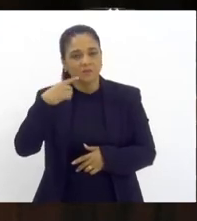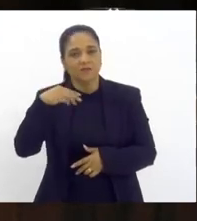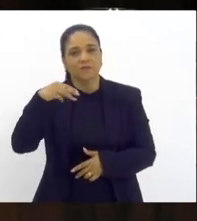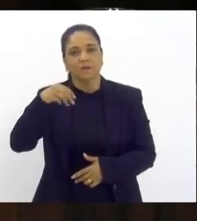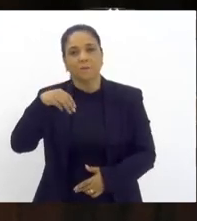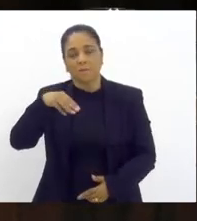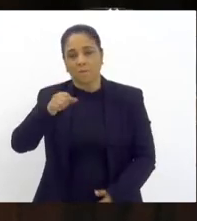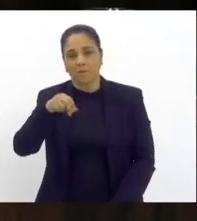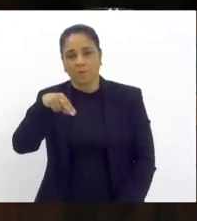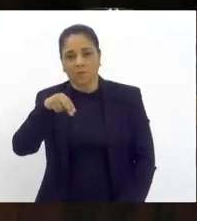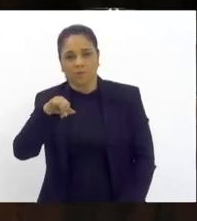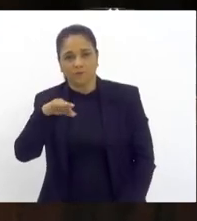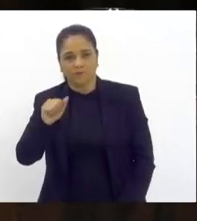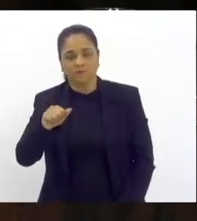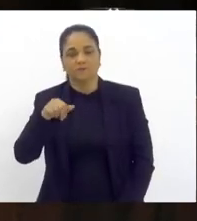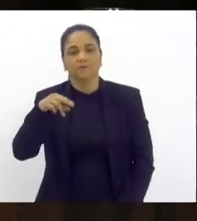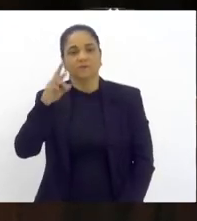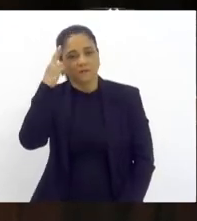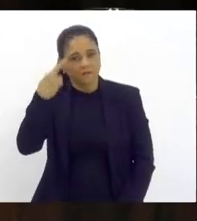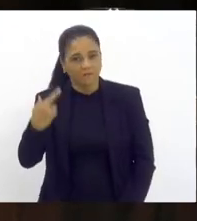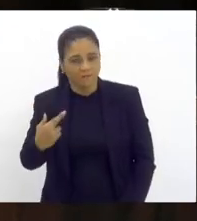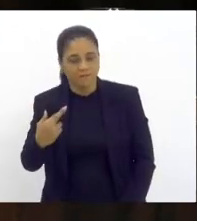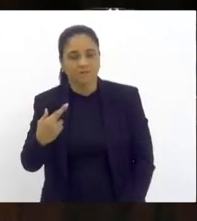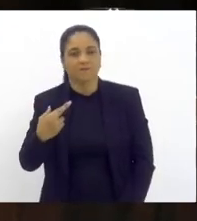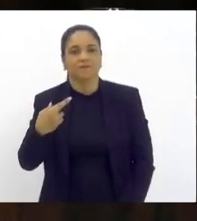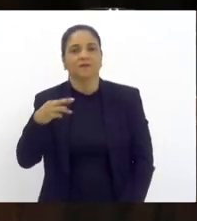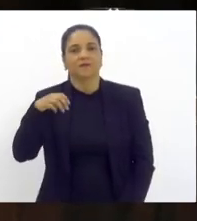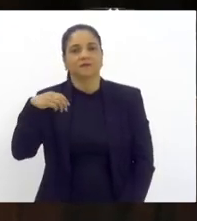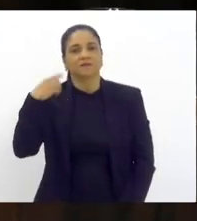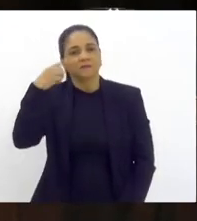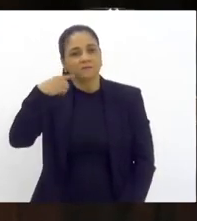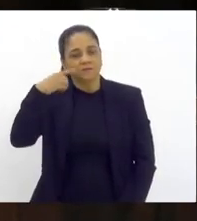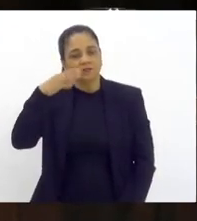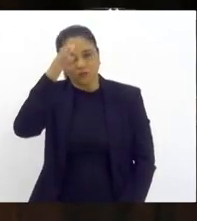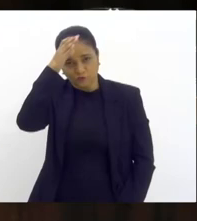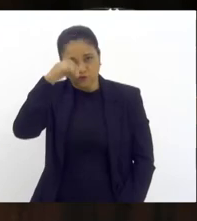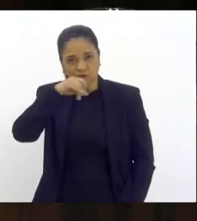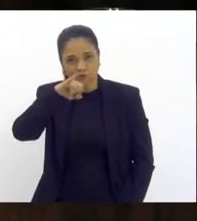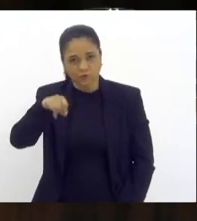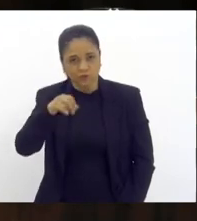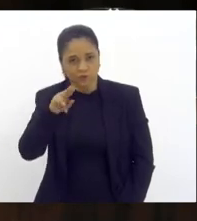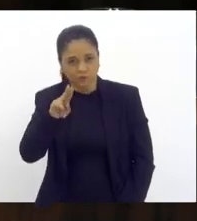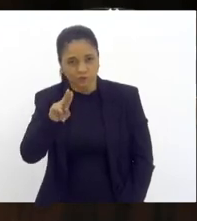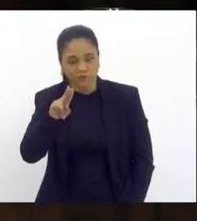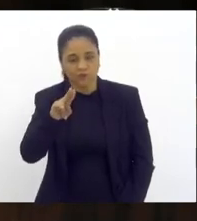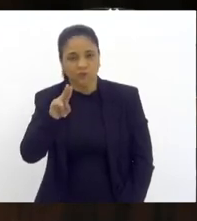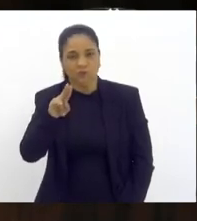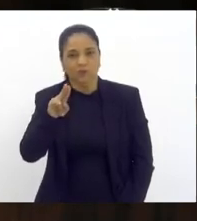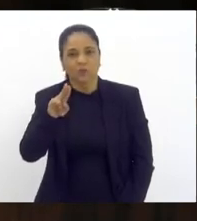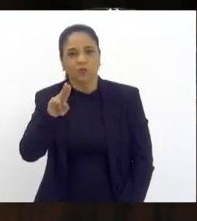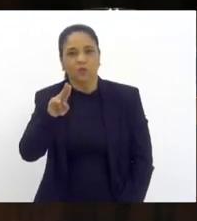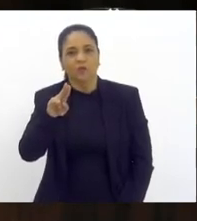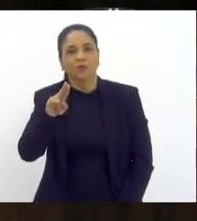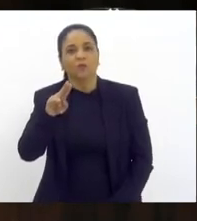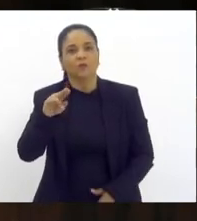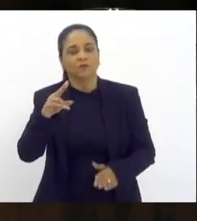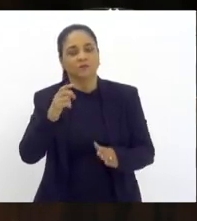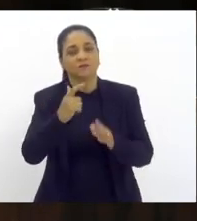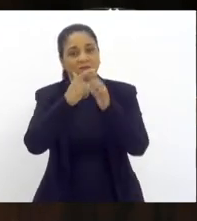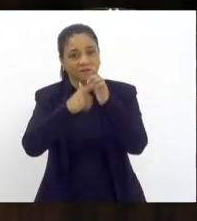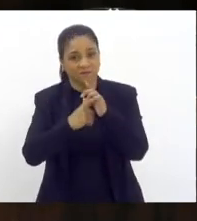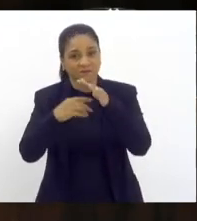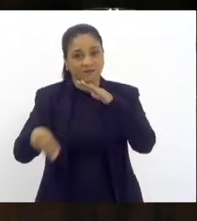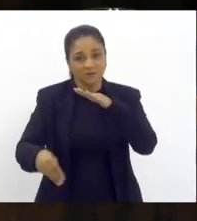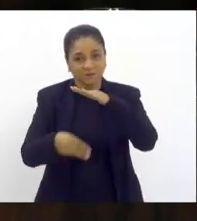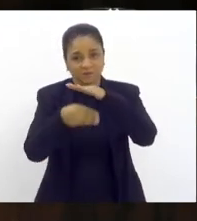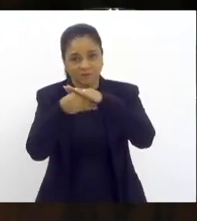Francisco, deputada Renata Souza e deputada Tia Ju, pendendo de pareceres das